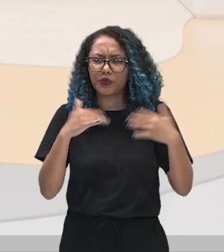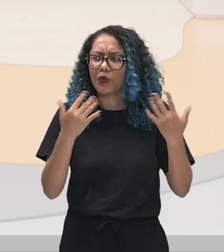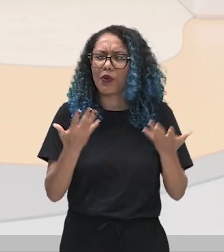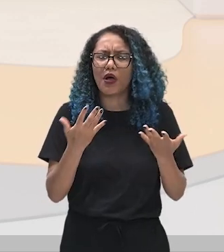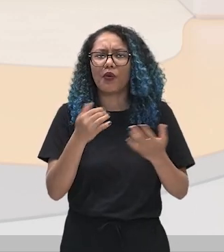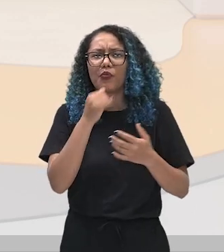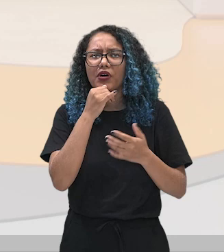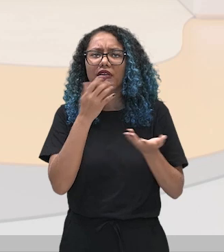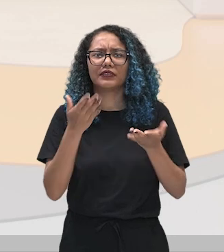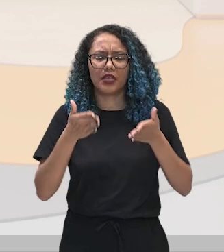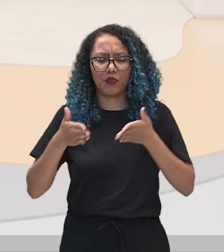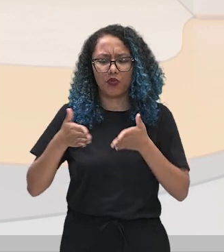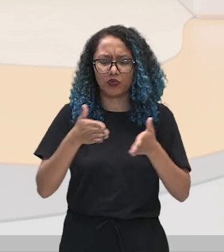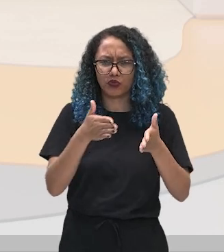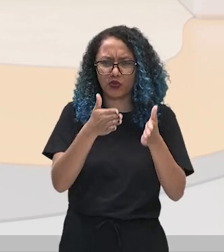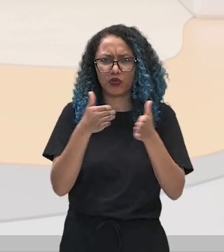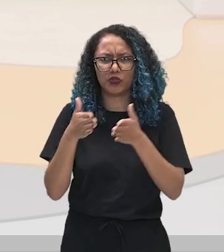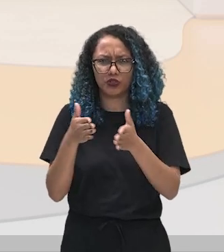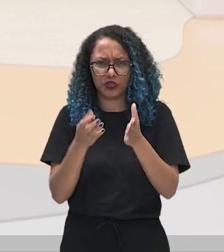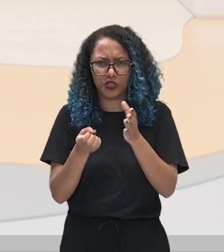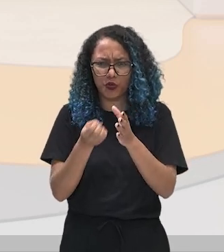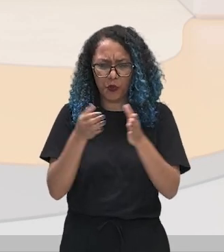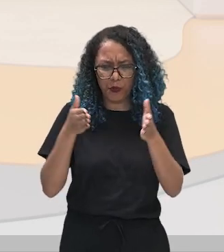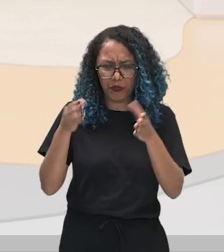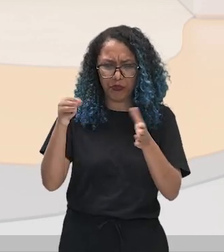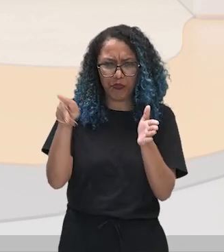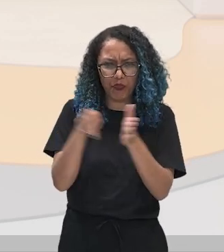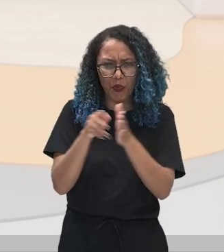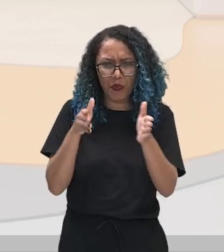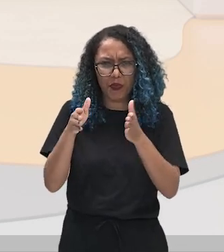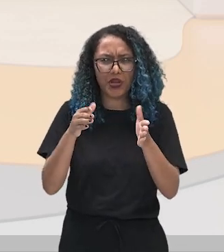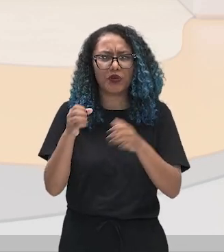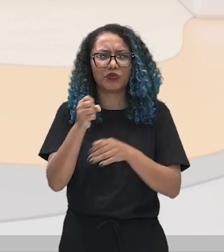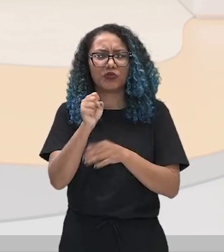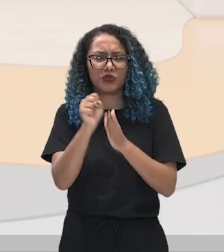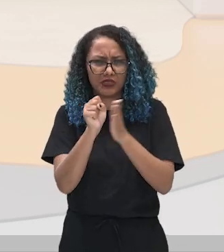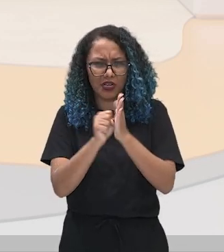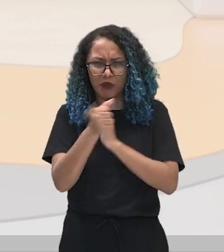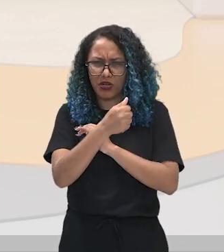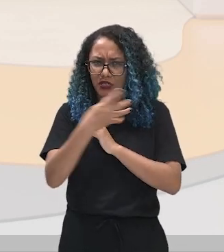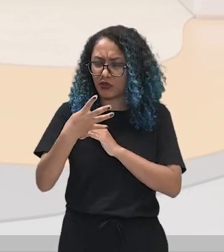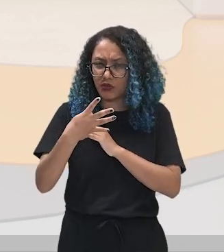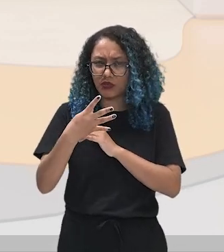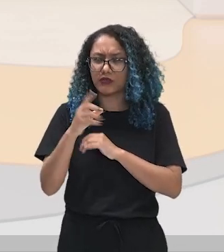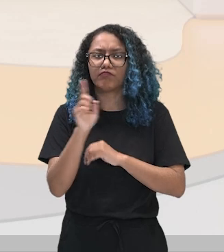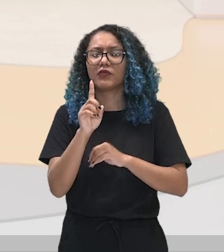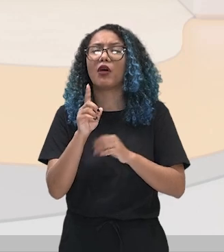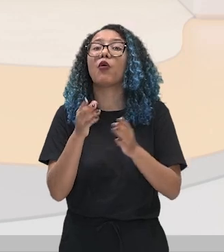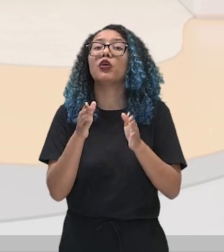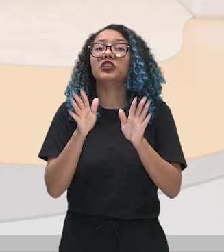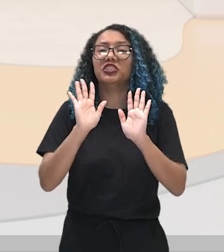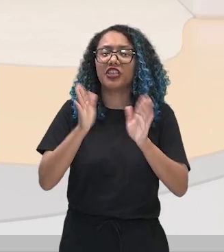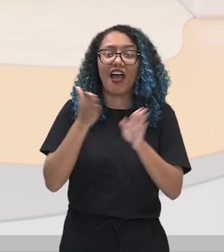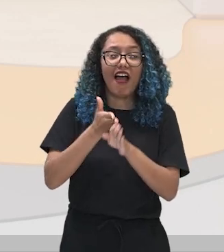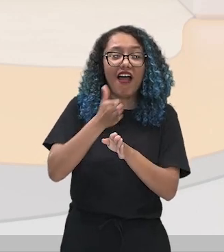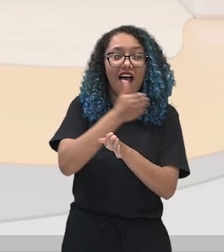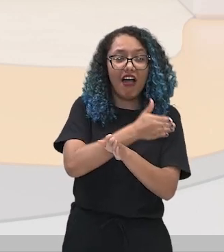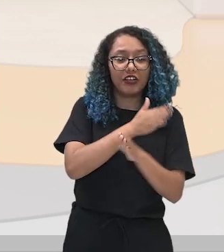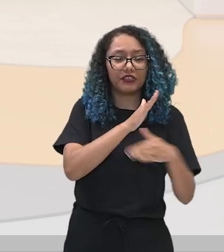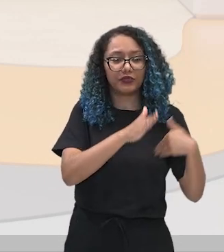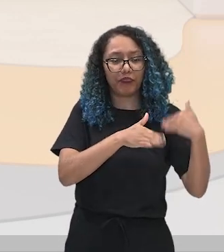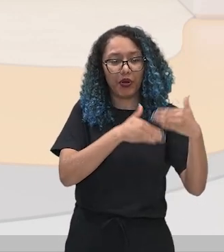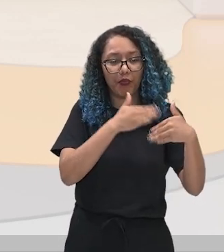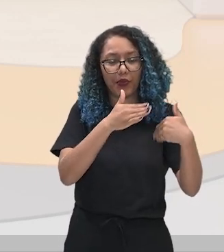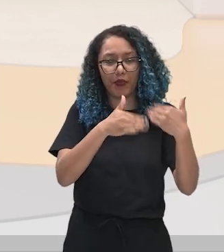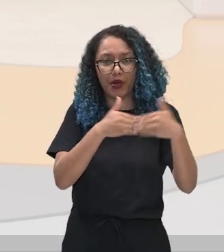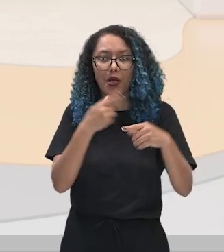elas surgiram ali no século XIV. Elas foram sendo constituídas ao longo do tempo devido a vários fatores